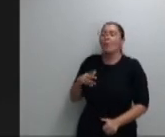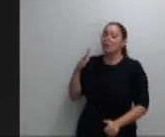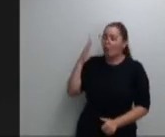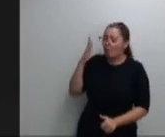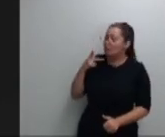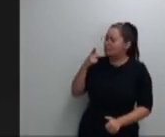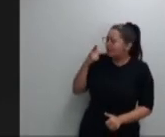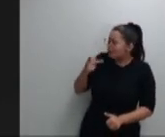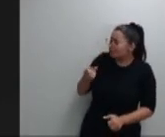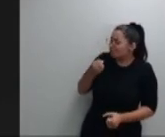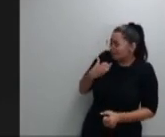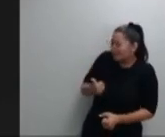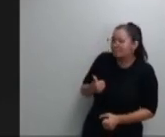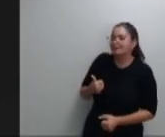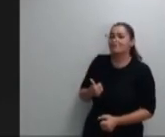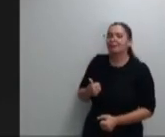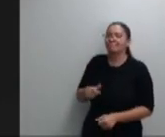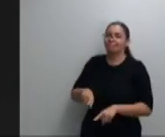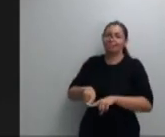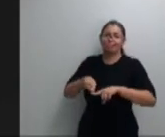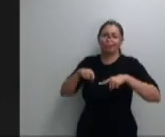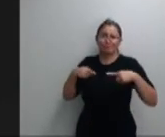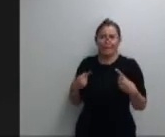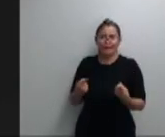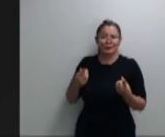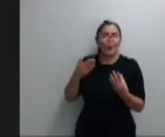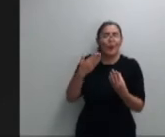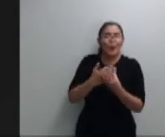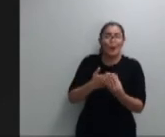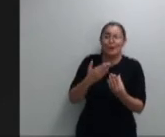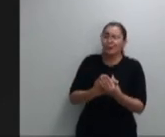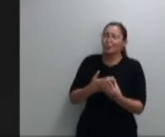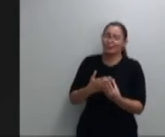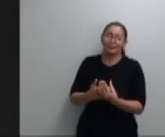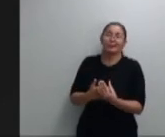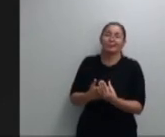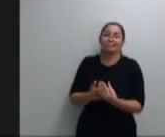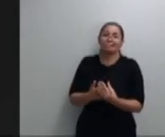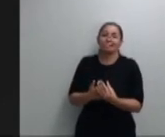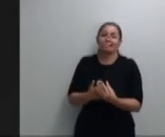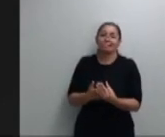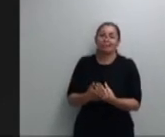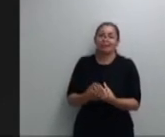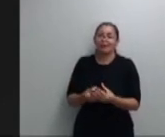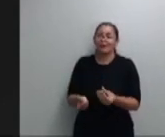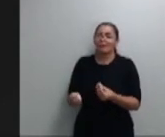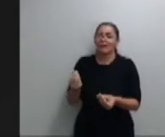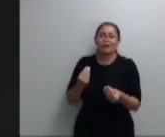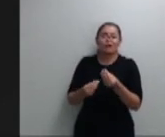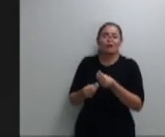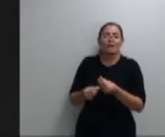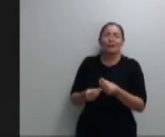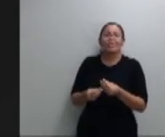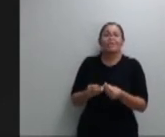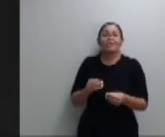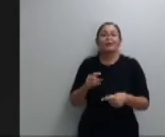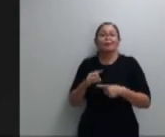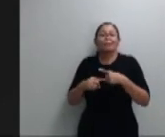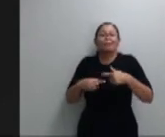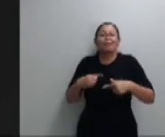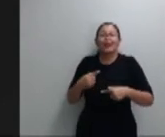muito bem mas o processo felizmente isso vem de lições antigas o contraditório está